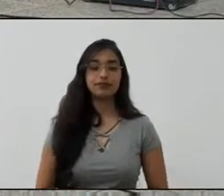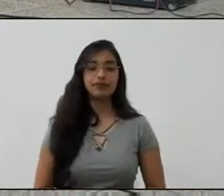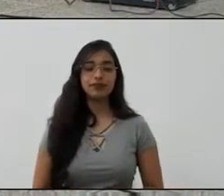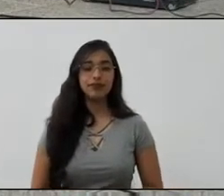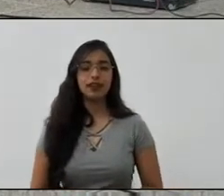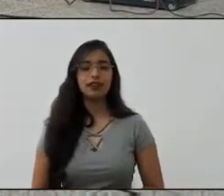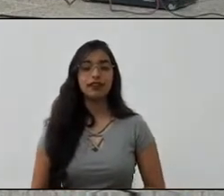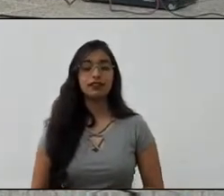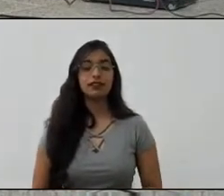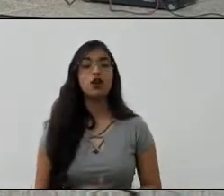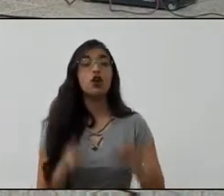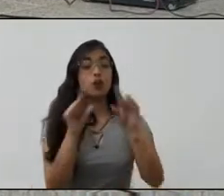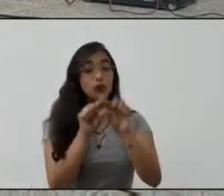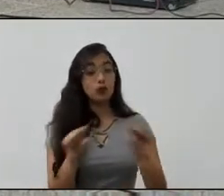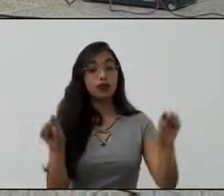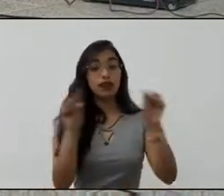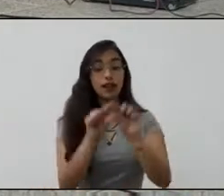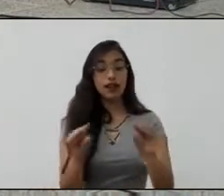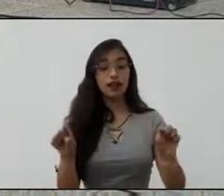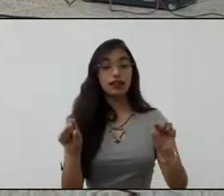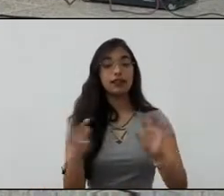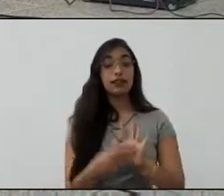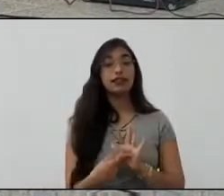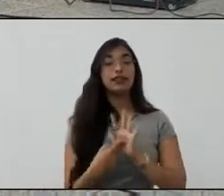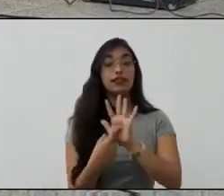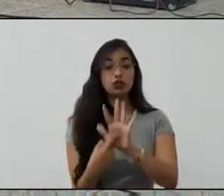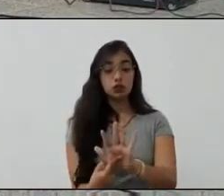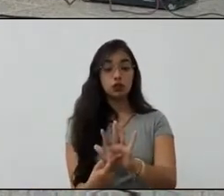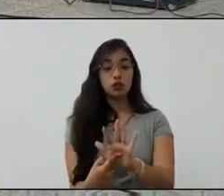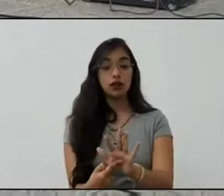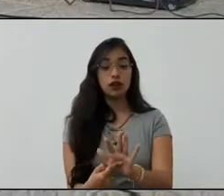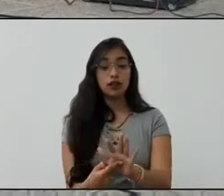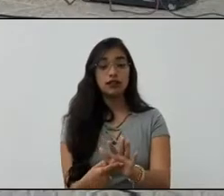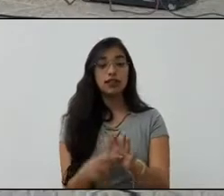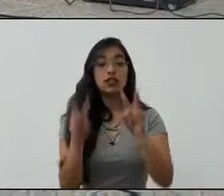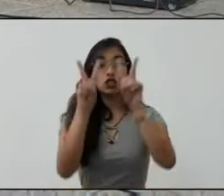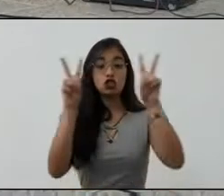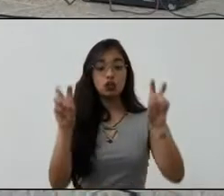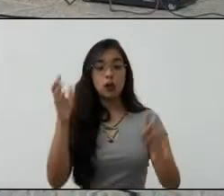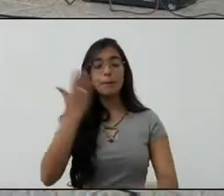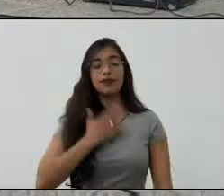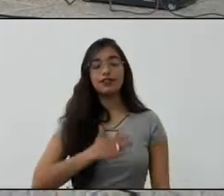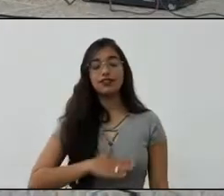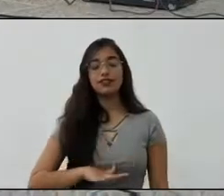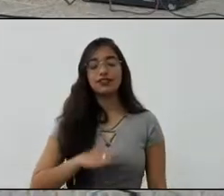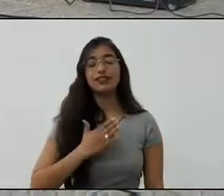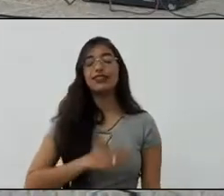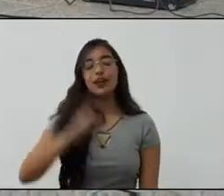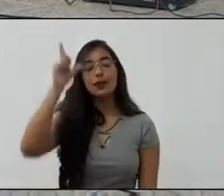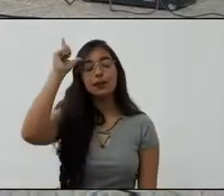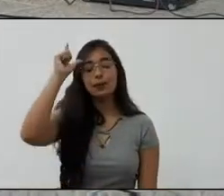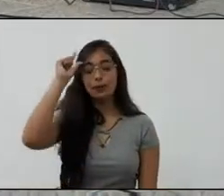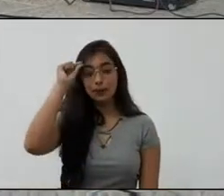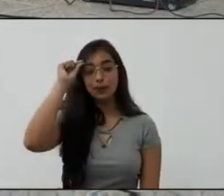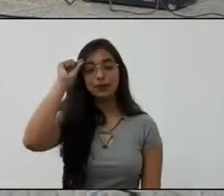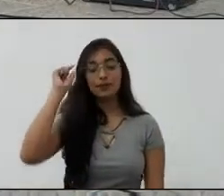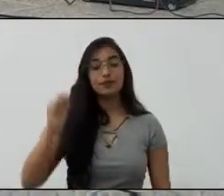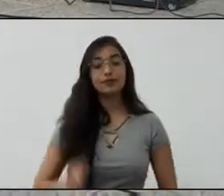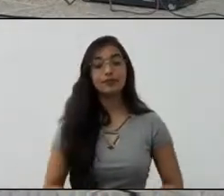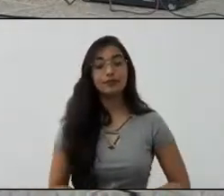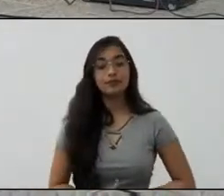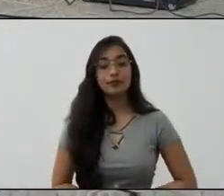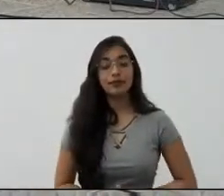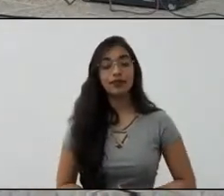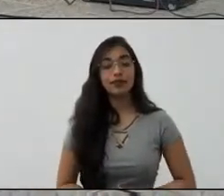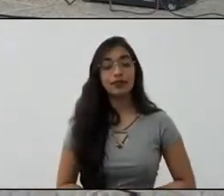São expressões que nos dão a ideia de descanso e quietude interior. Nos